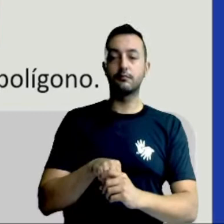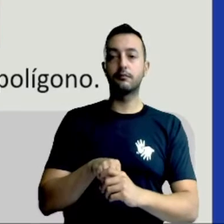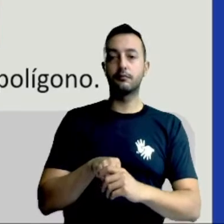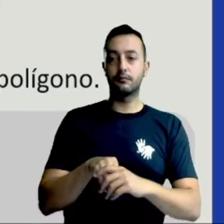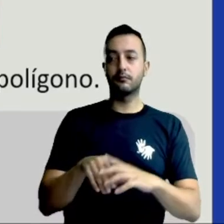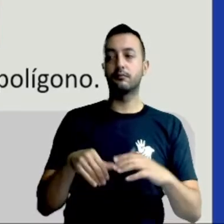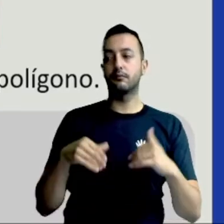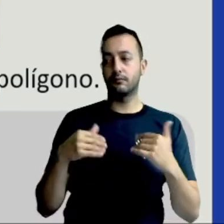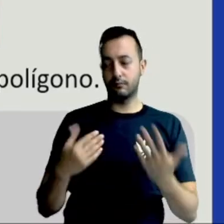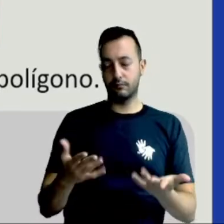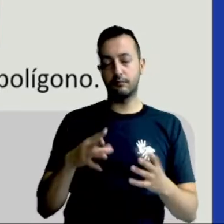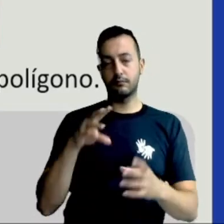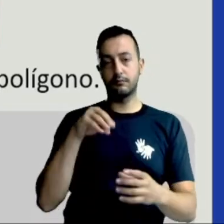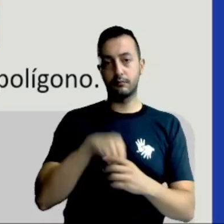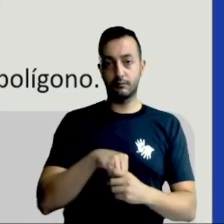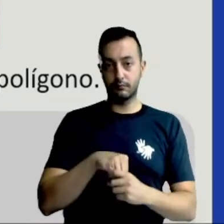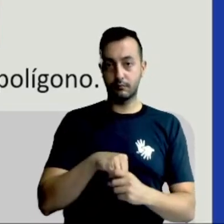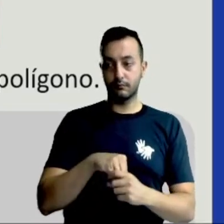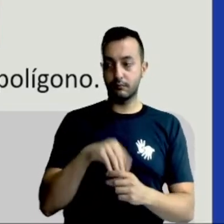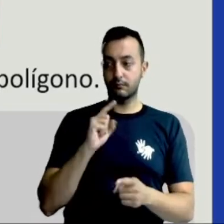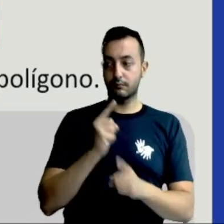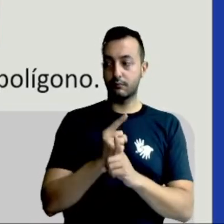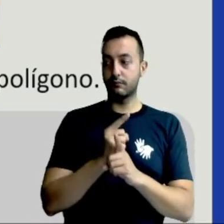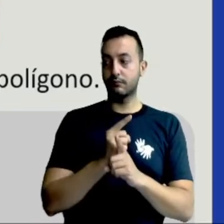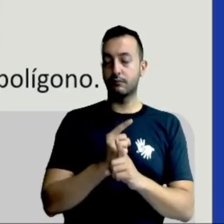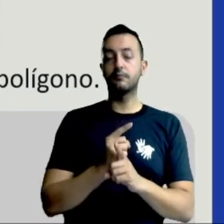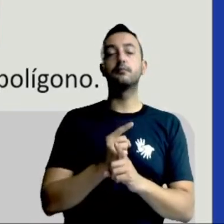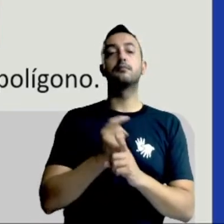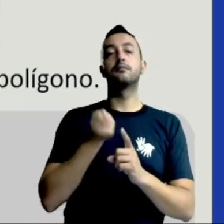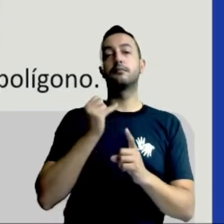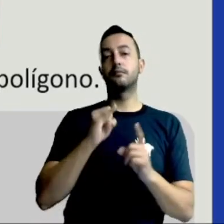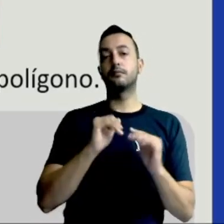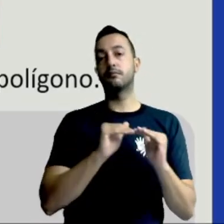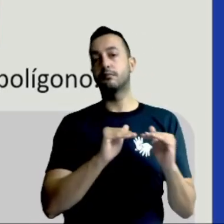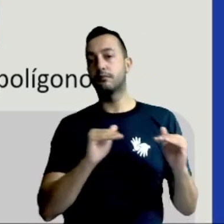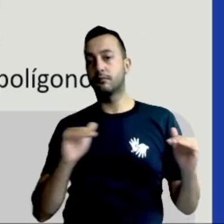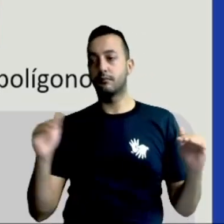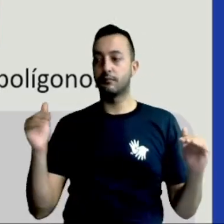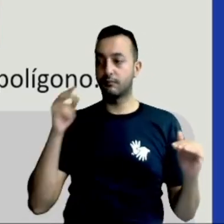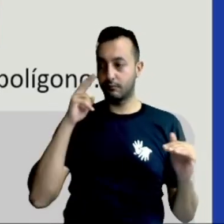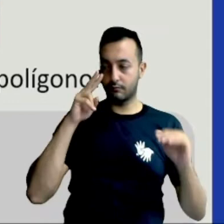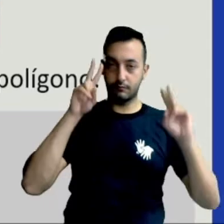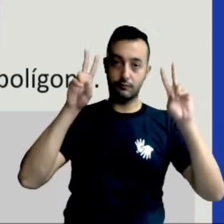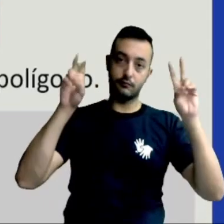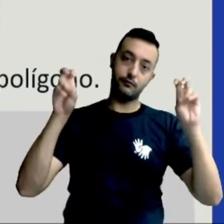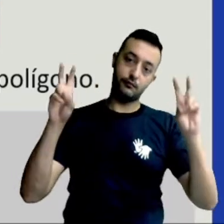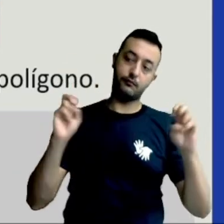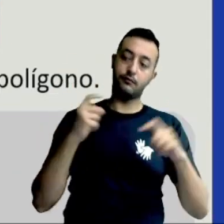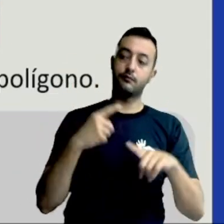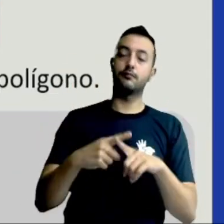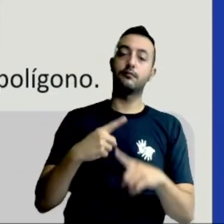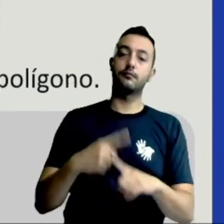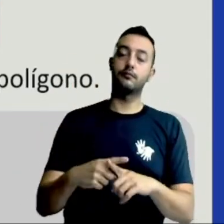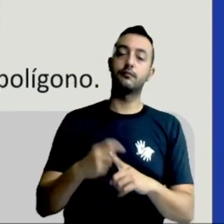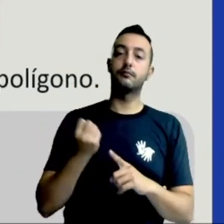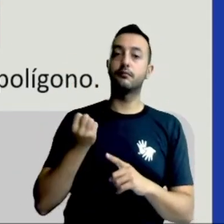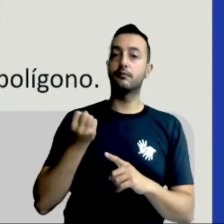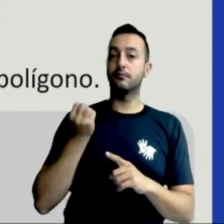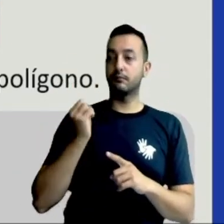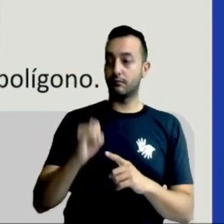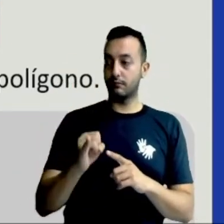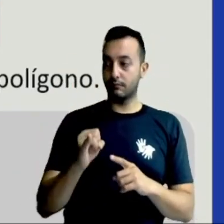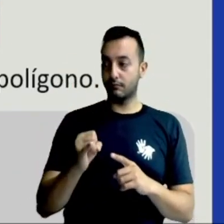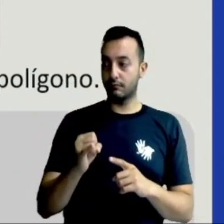tá? Agora, o ângulo interno a gente só encontra quando o polígono é regular. Olha lá em cima no título. Por quê? Se ele